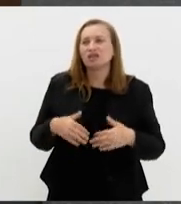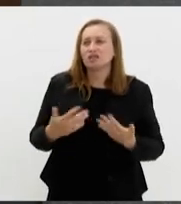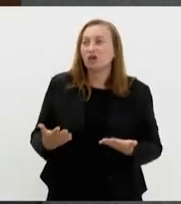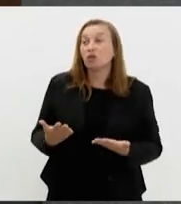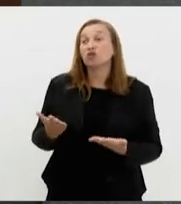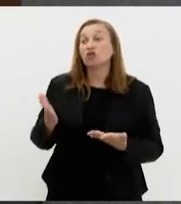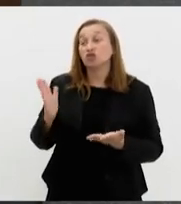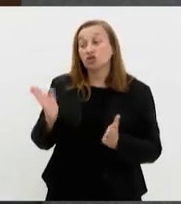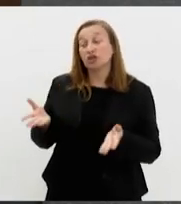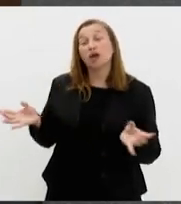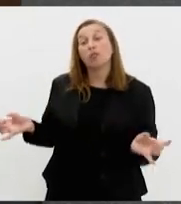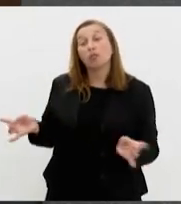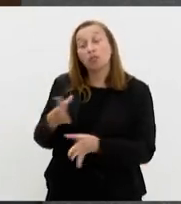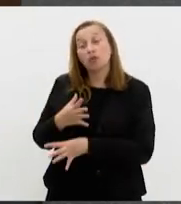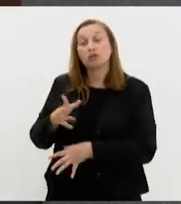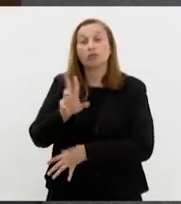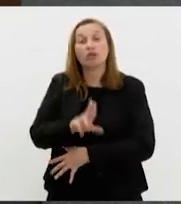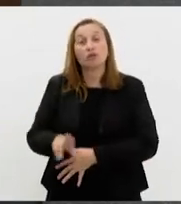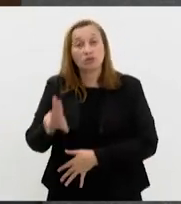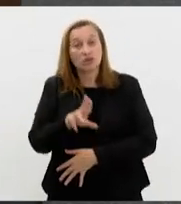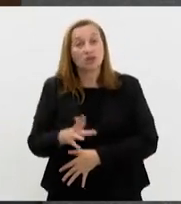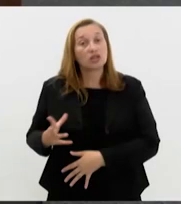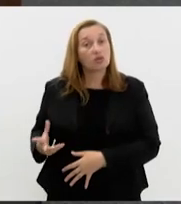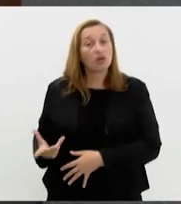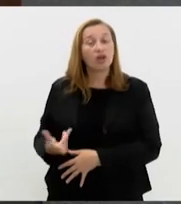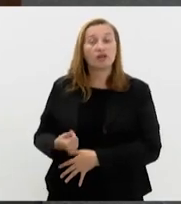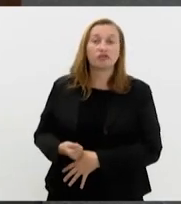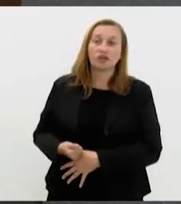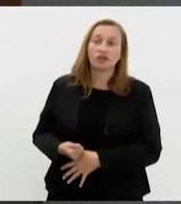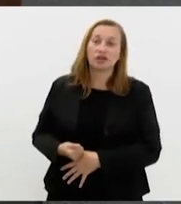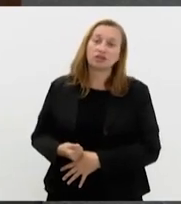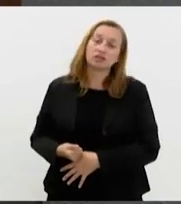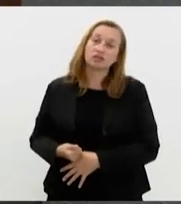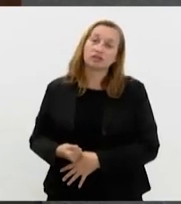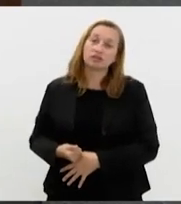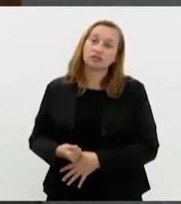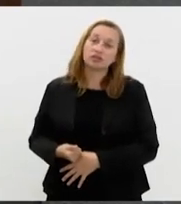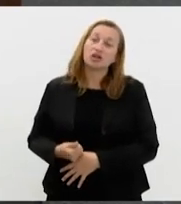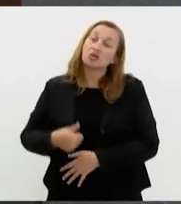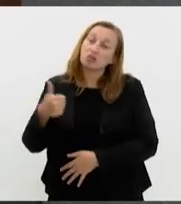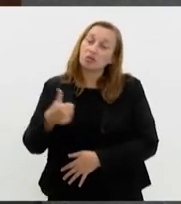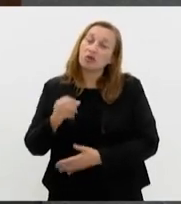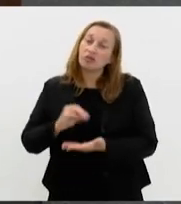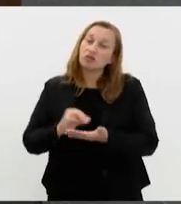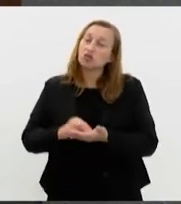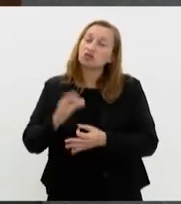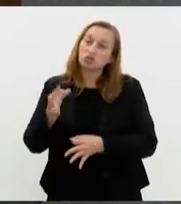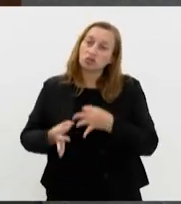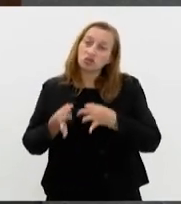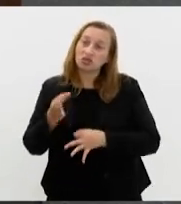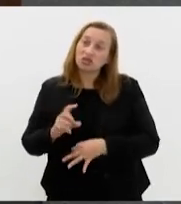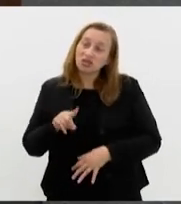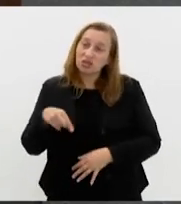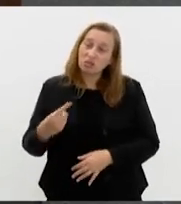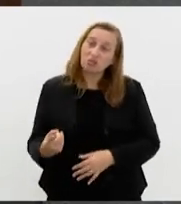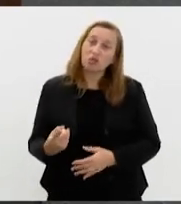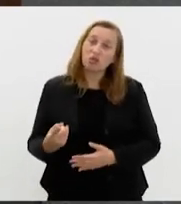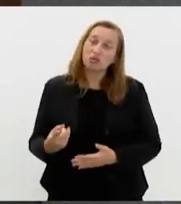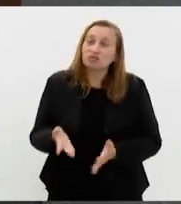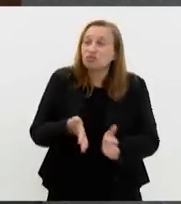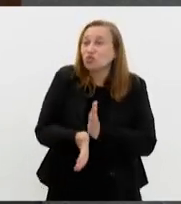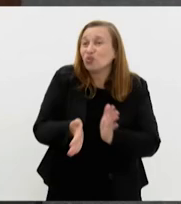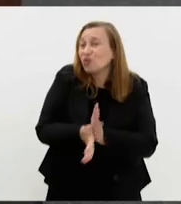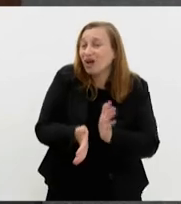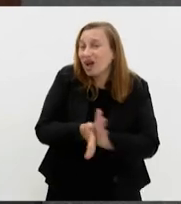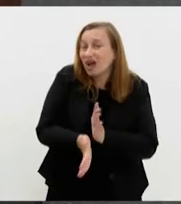ali pronta para ser usada, qualificada, seria, primeiro, uma injustiça, depois um desperdício